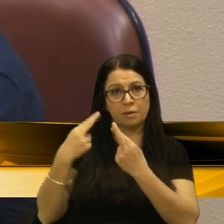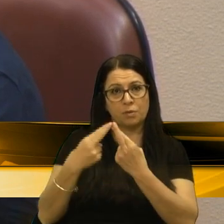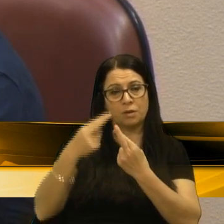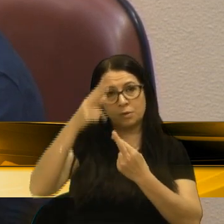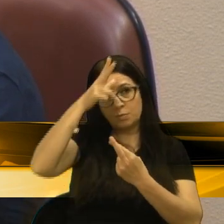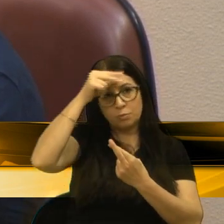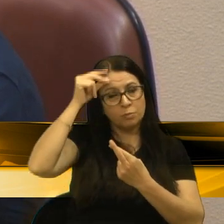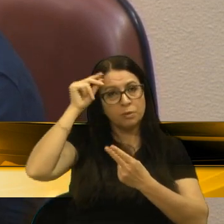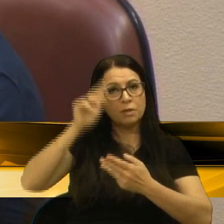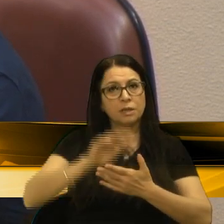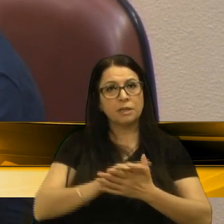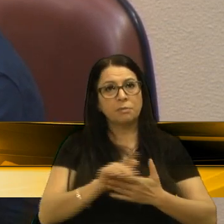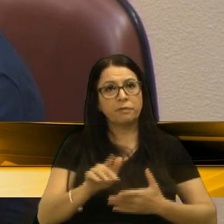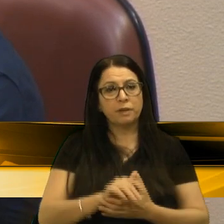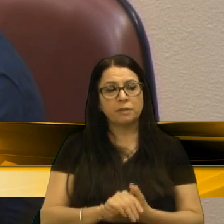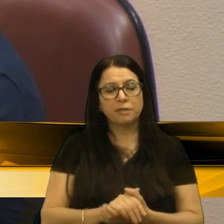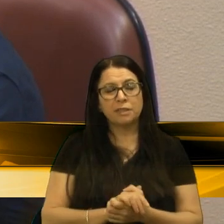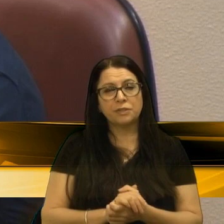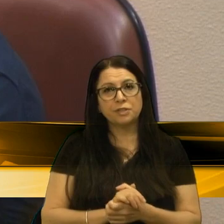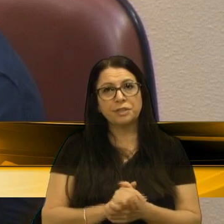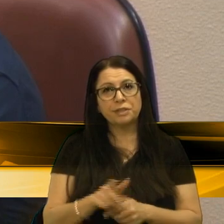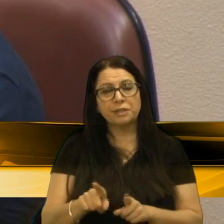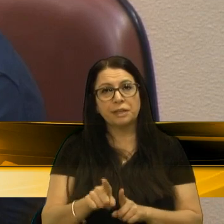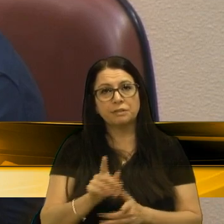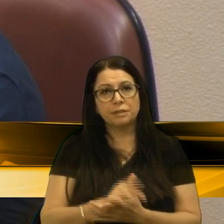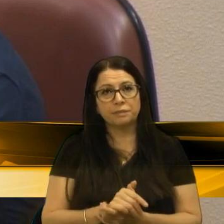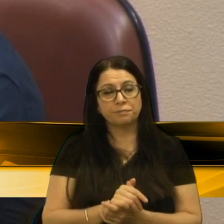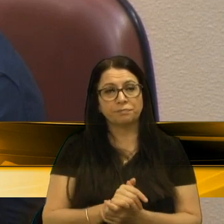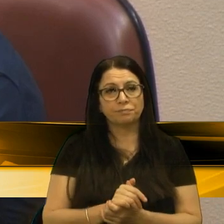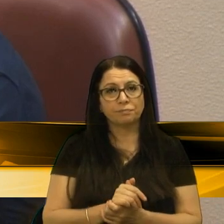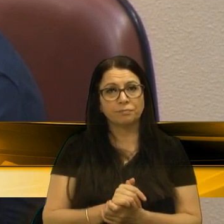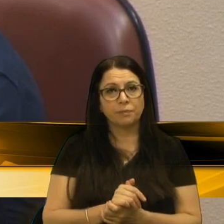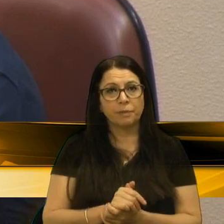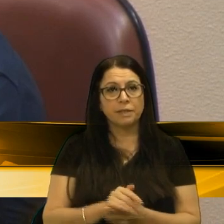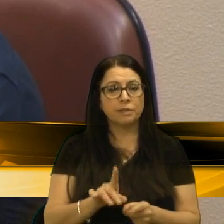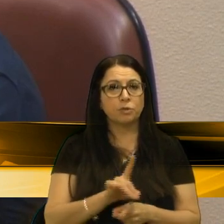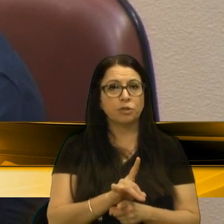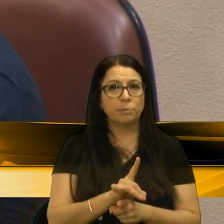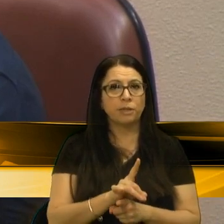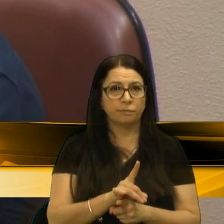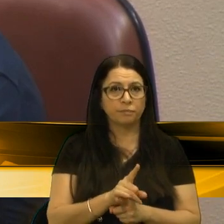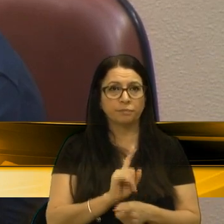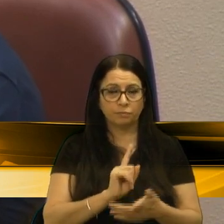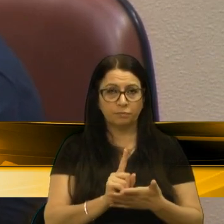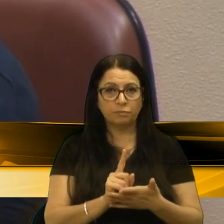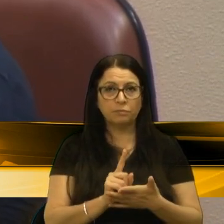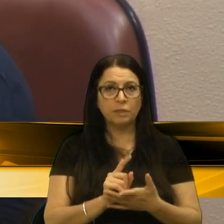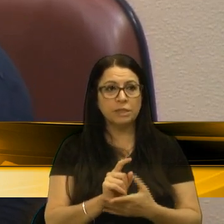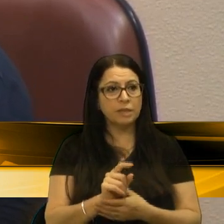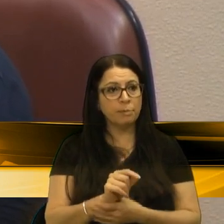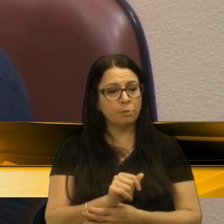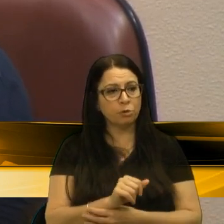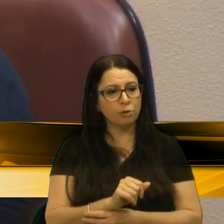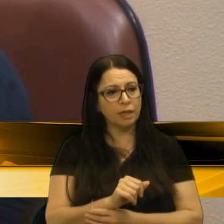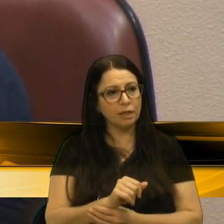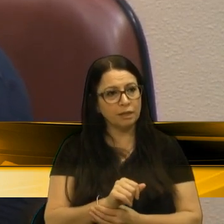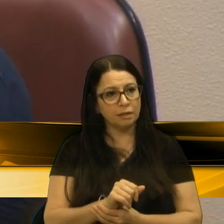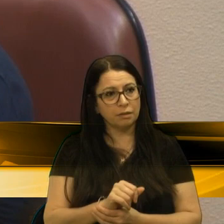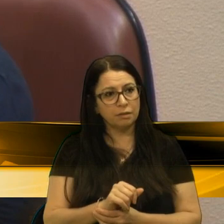pública que teve, reunião pública que chamam, sobre o plano diretor, reunião pública, que foi lá no Desvio Risso, vereador